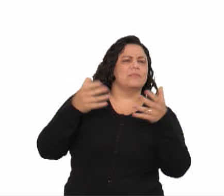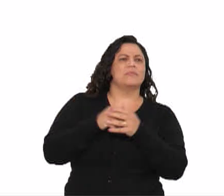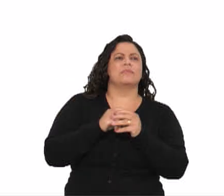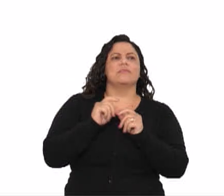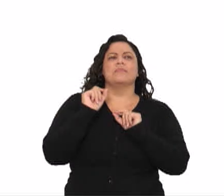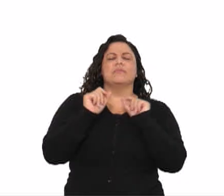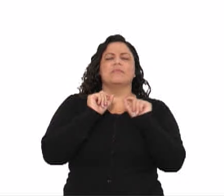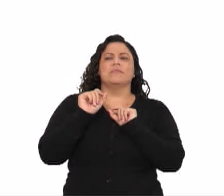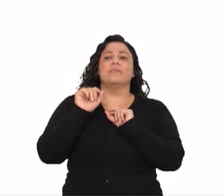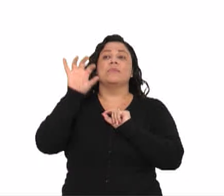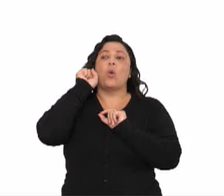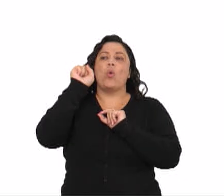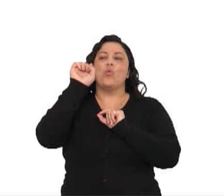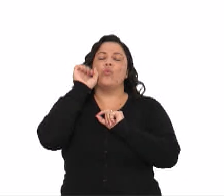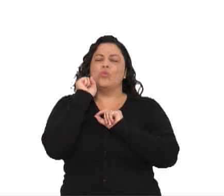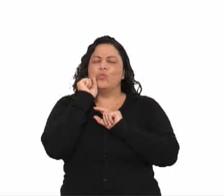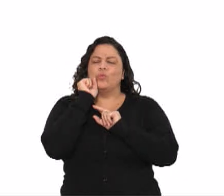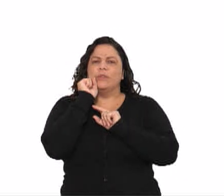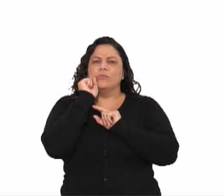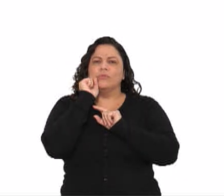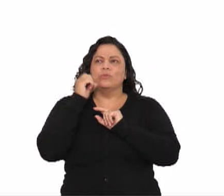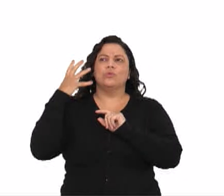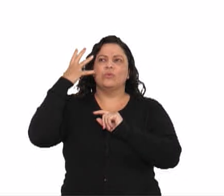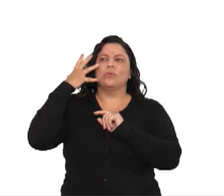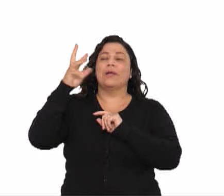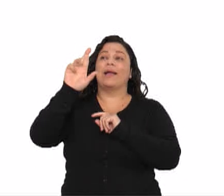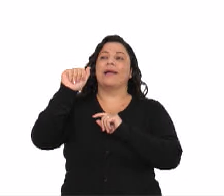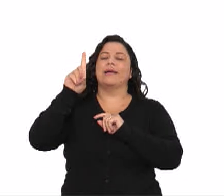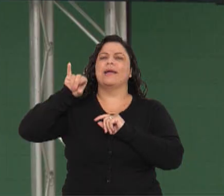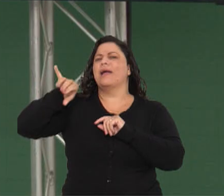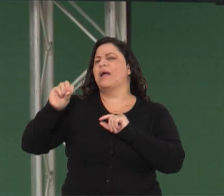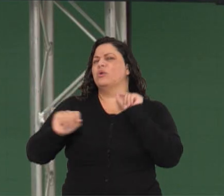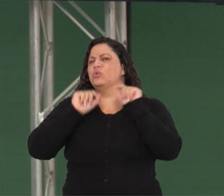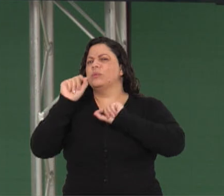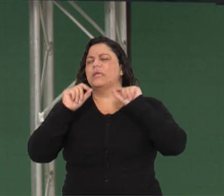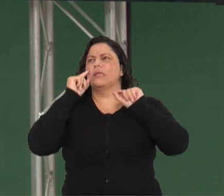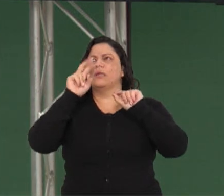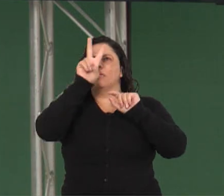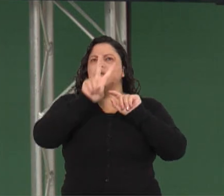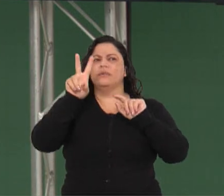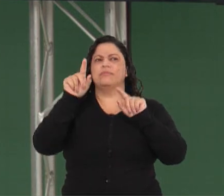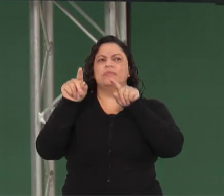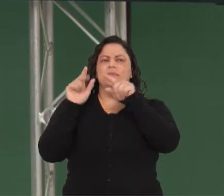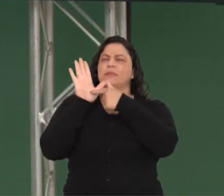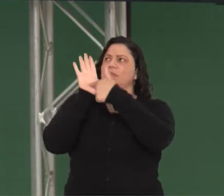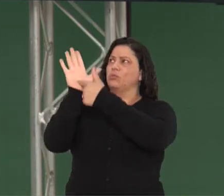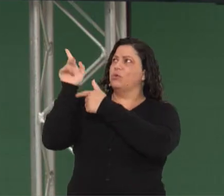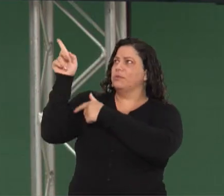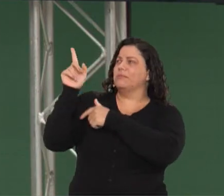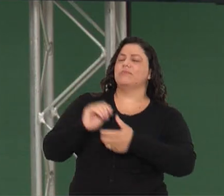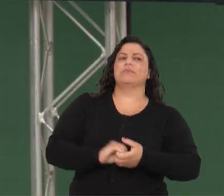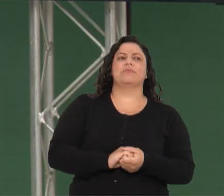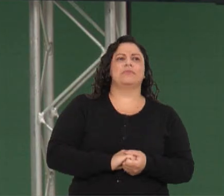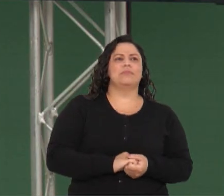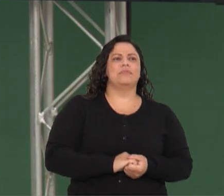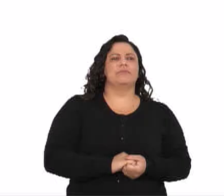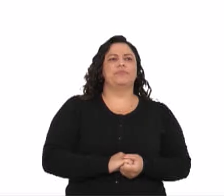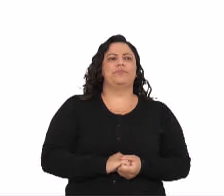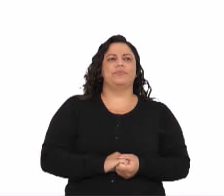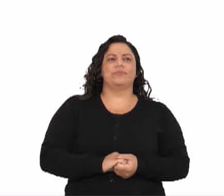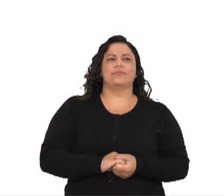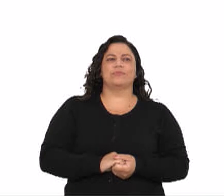Listening, ouvindo, to the radio, o rádio. Cadê a Carla ouvindo o rádio aqui na imagem? Aqui, Carla listening to the radio. A